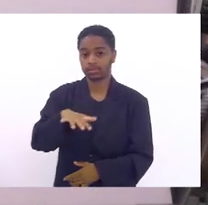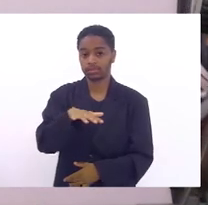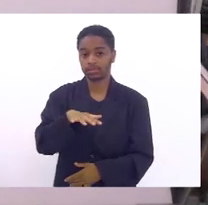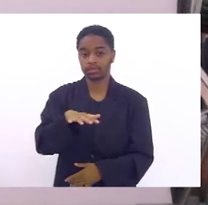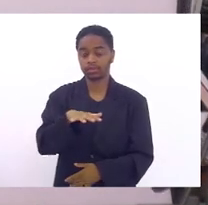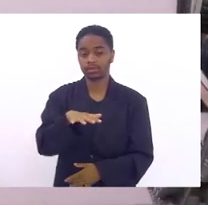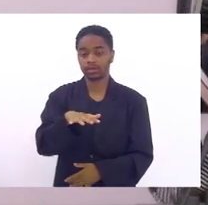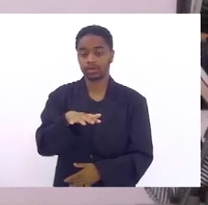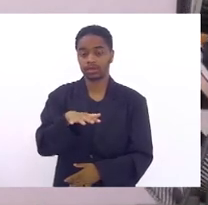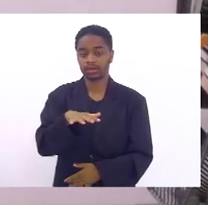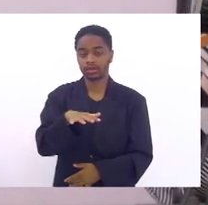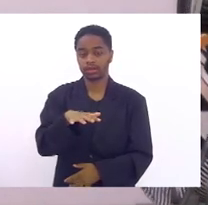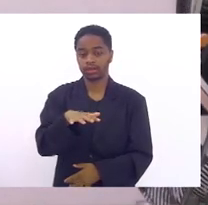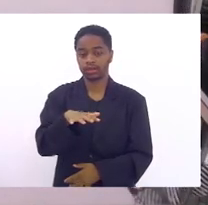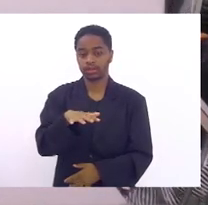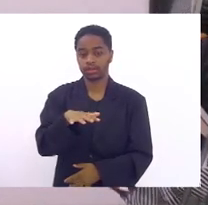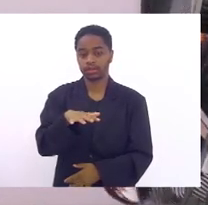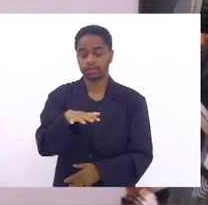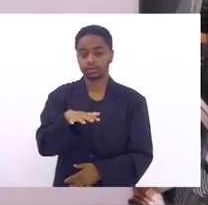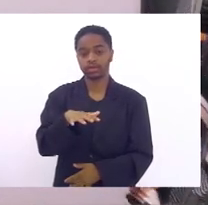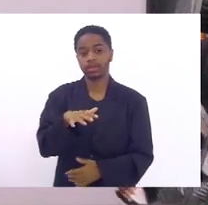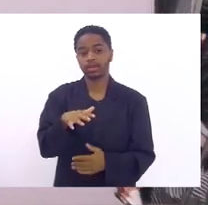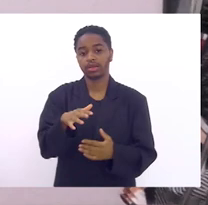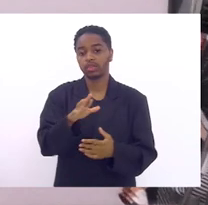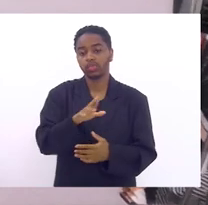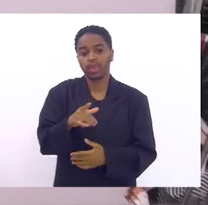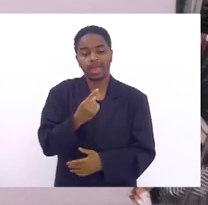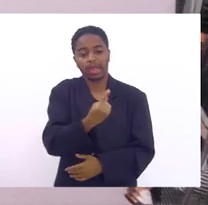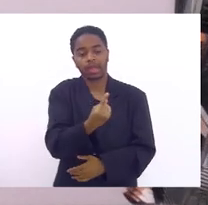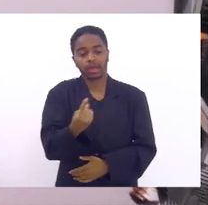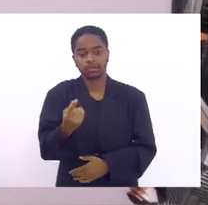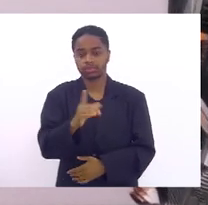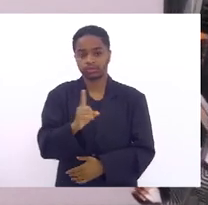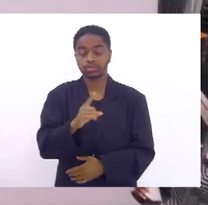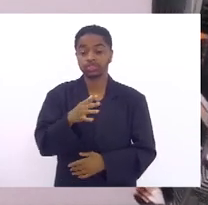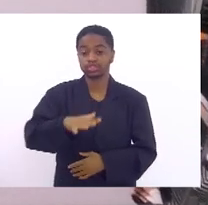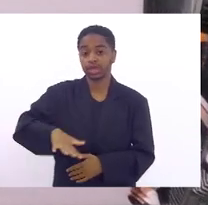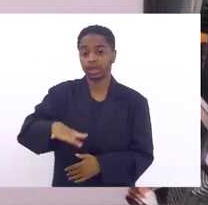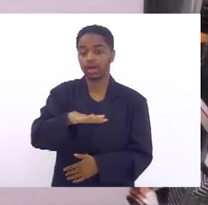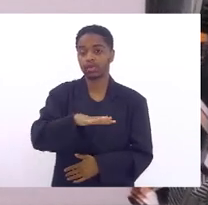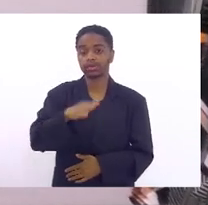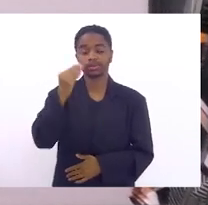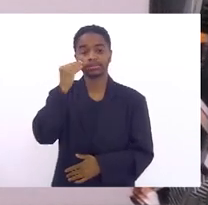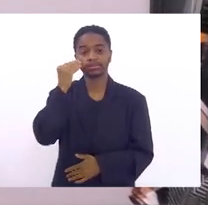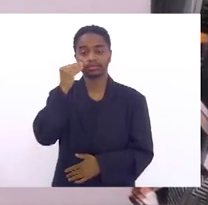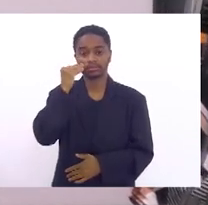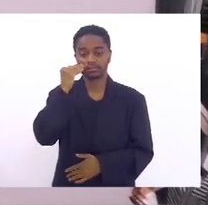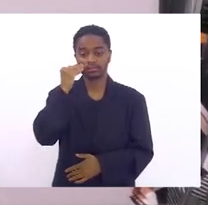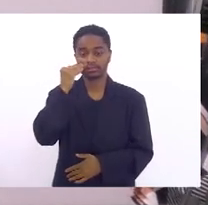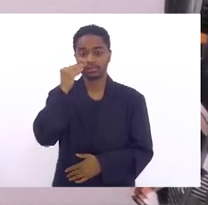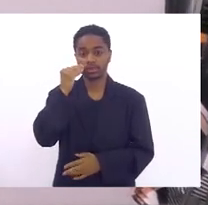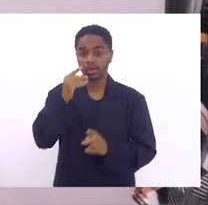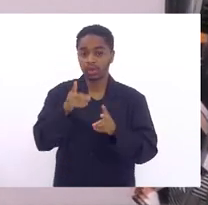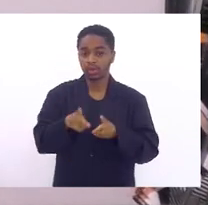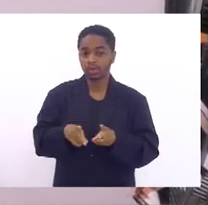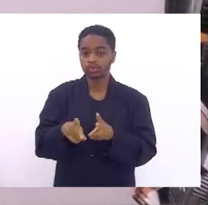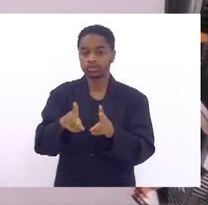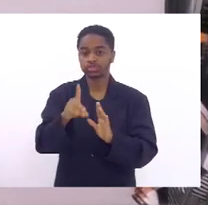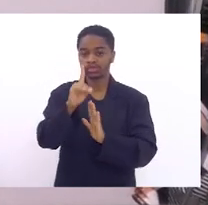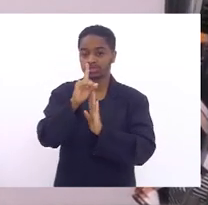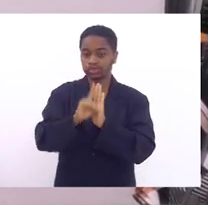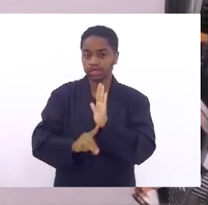mais eh genérico não individualizado né procura eh manter os direitos